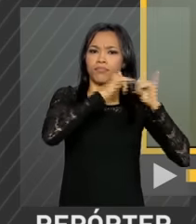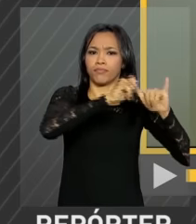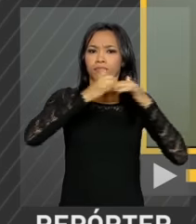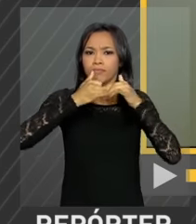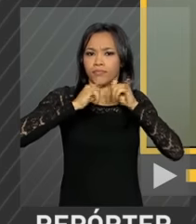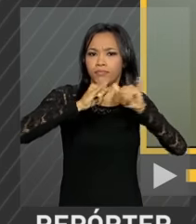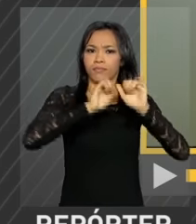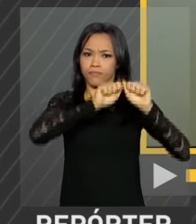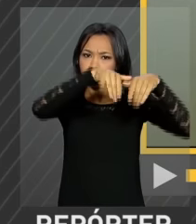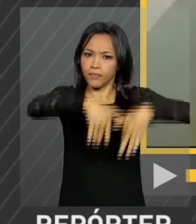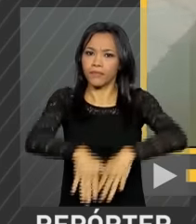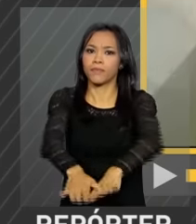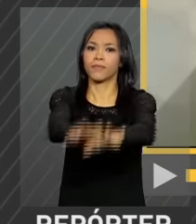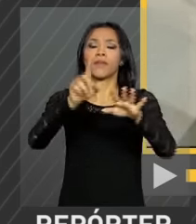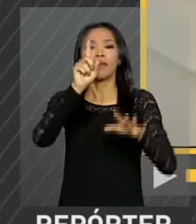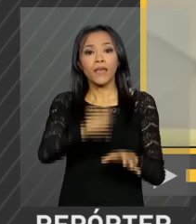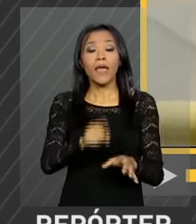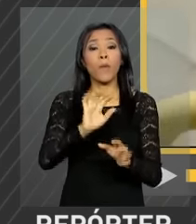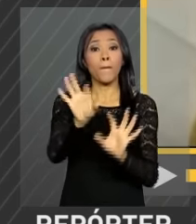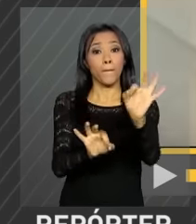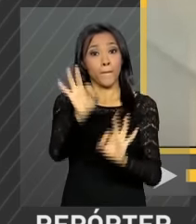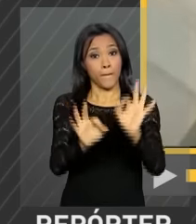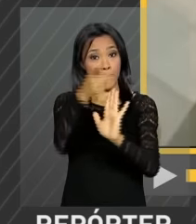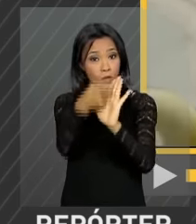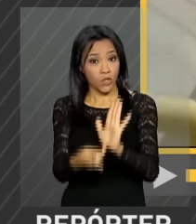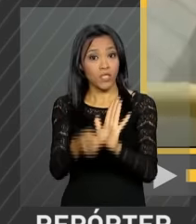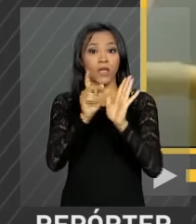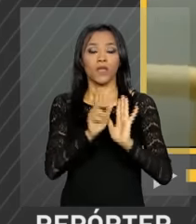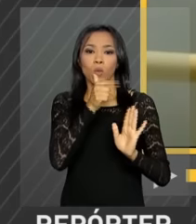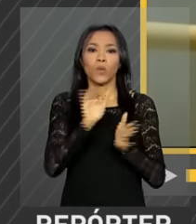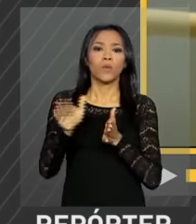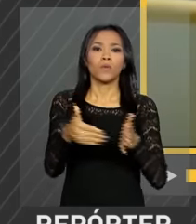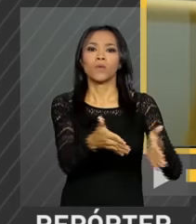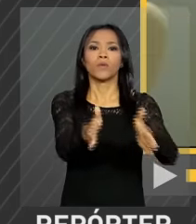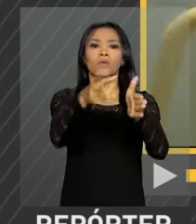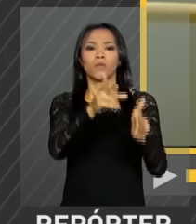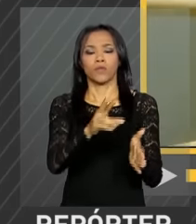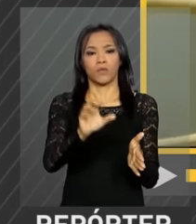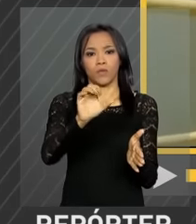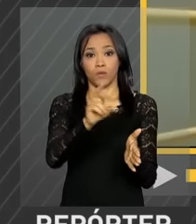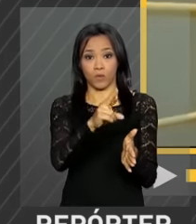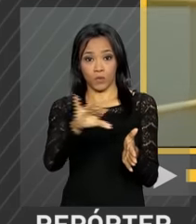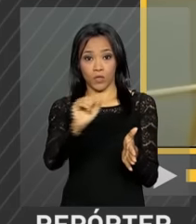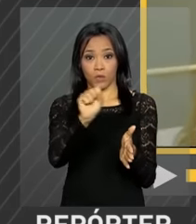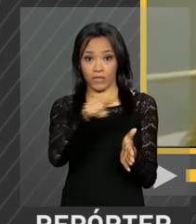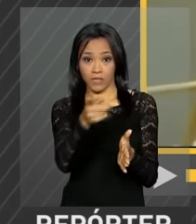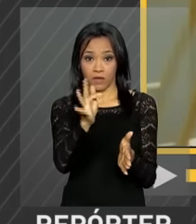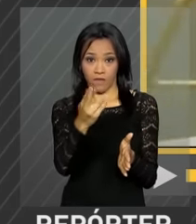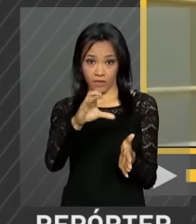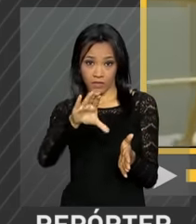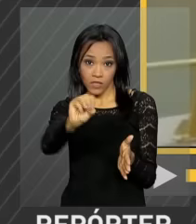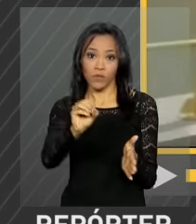né, do projeto de integração do Rio São Francisco, aqui que nasce o projeto de integração do Rio São Francisco. E essa estação de bombeamento